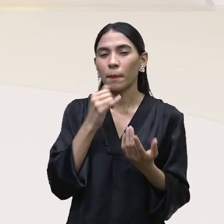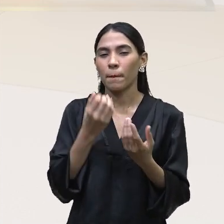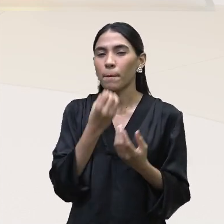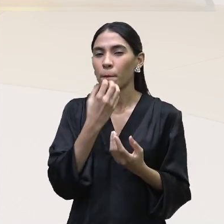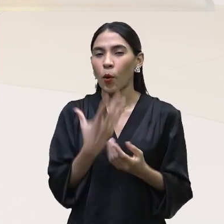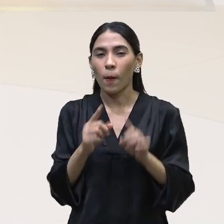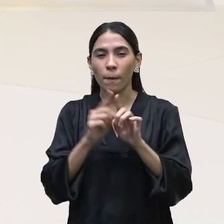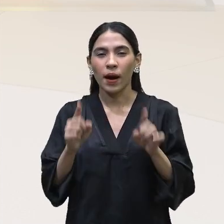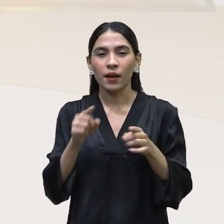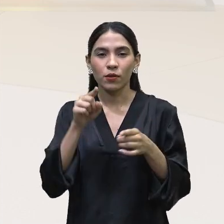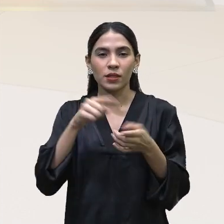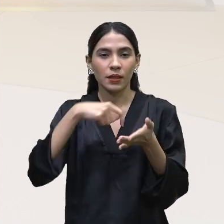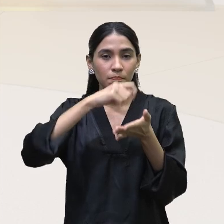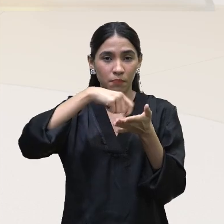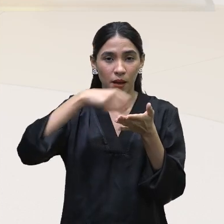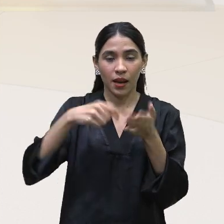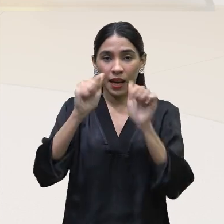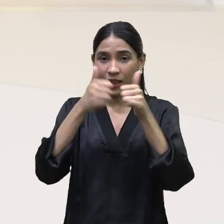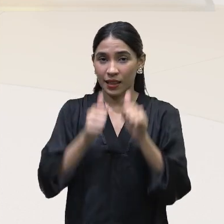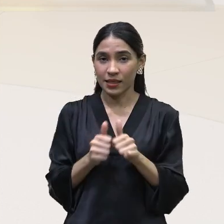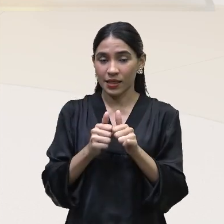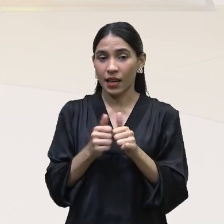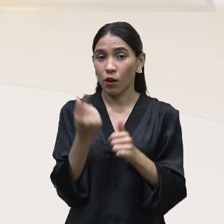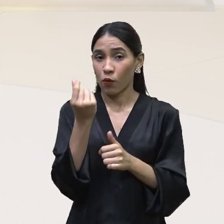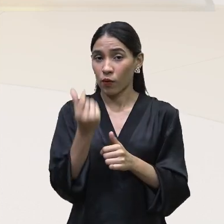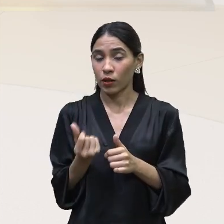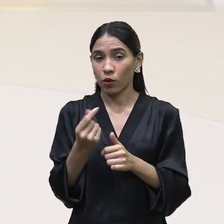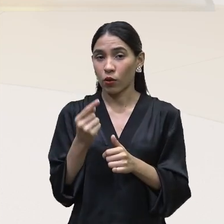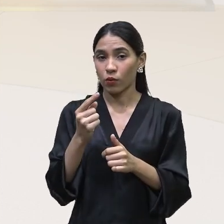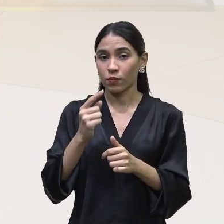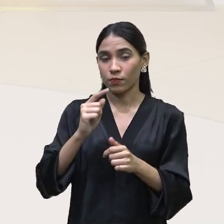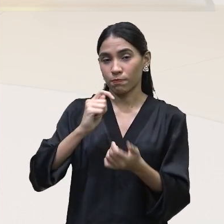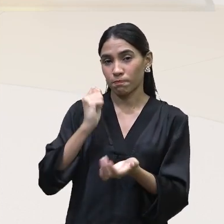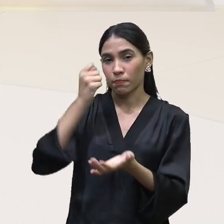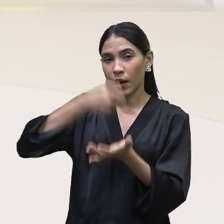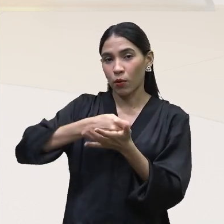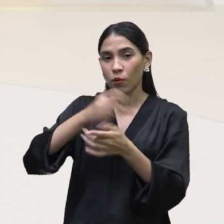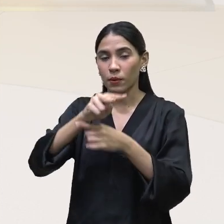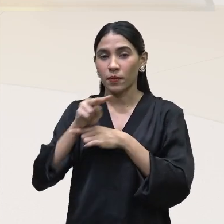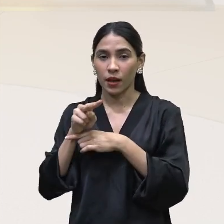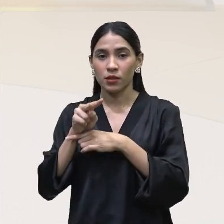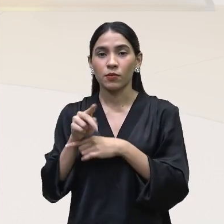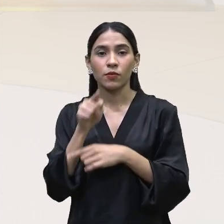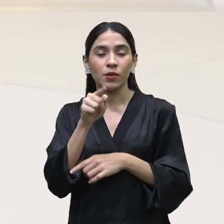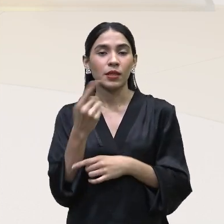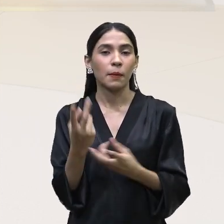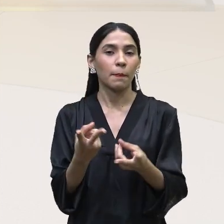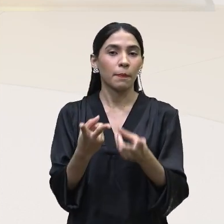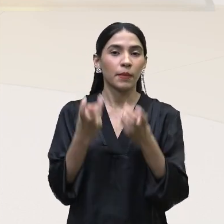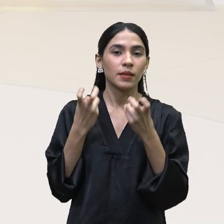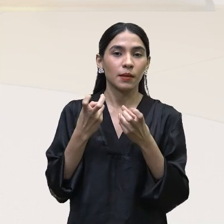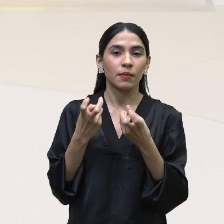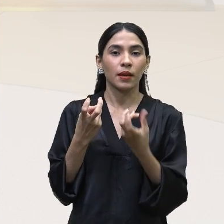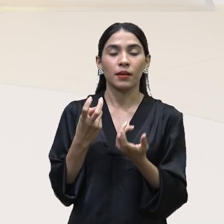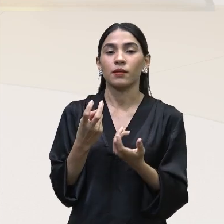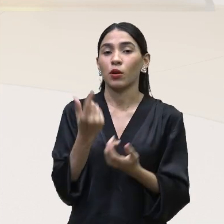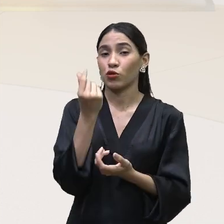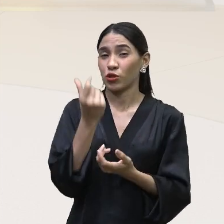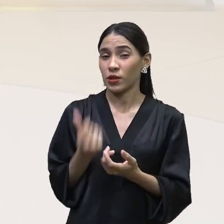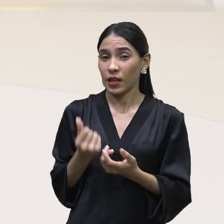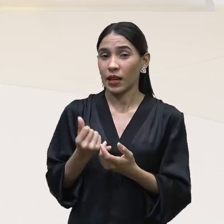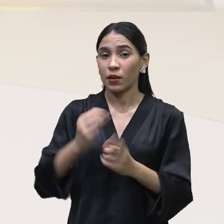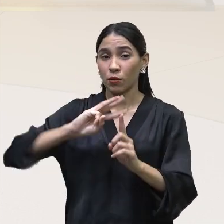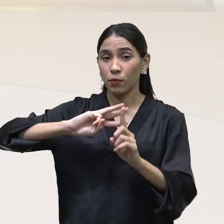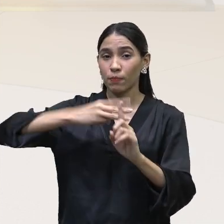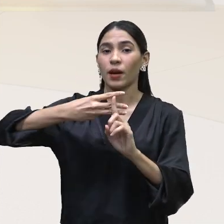colocar na ponta do lápis, tá? E verificar o quanto você pagou desse empréstimo, você vai ver que o valor é quase o triplo do que